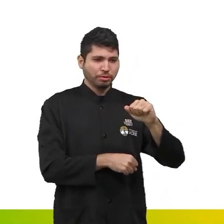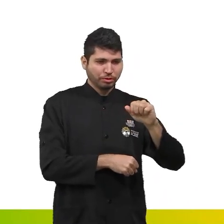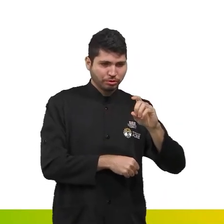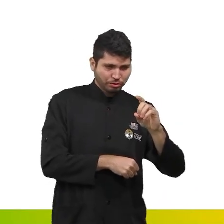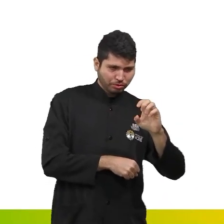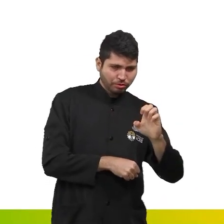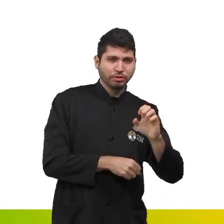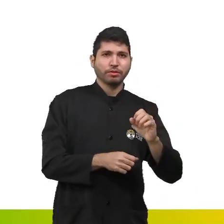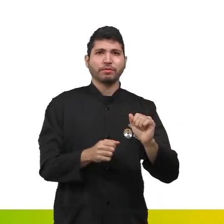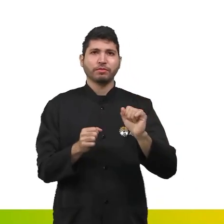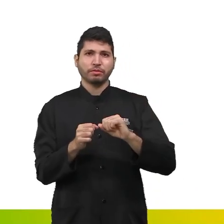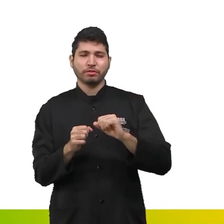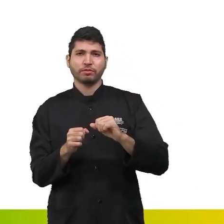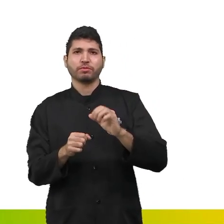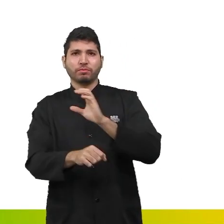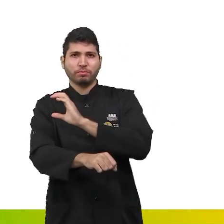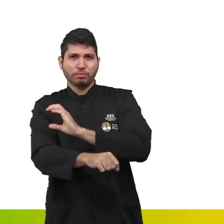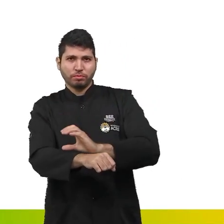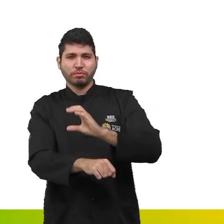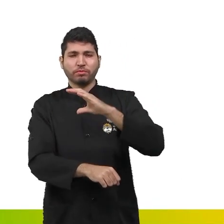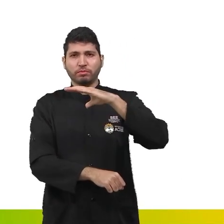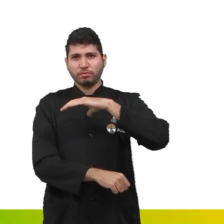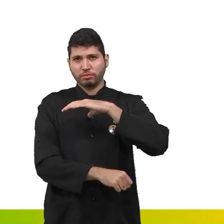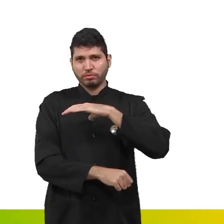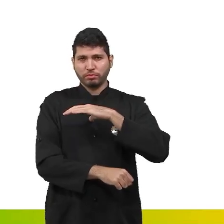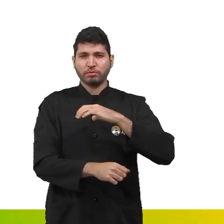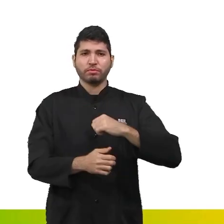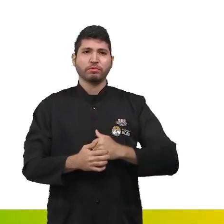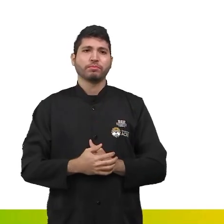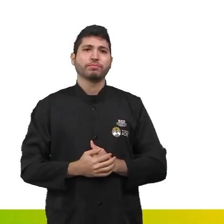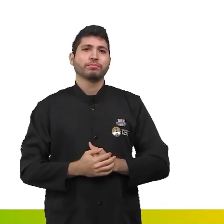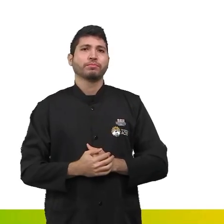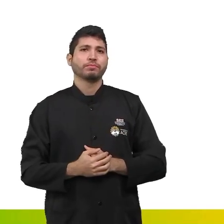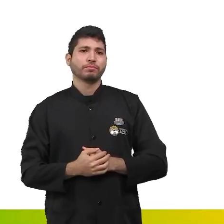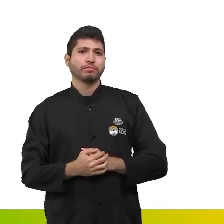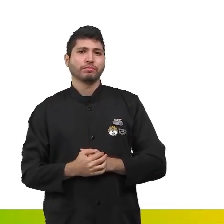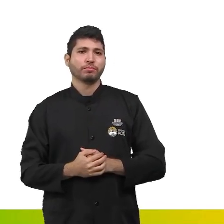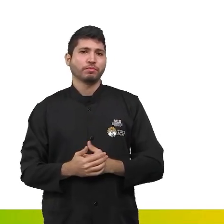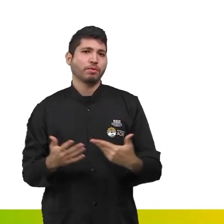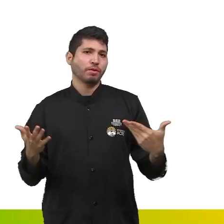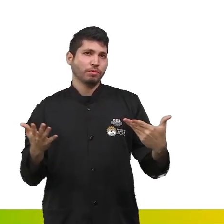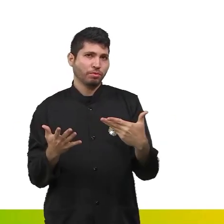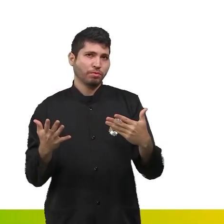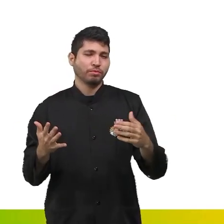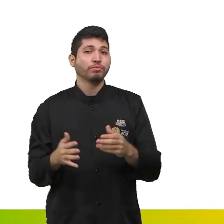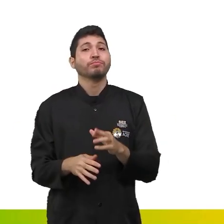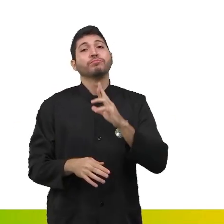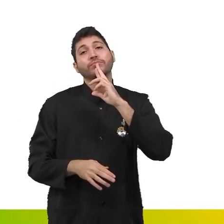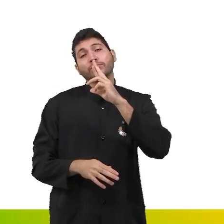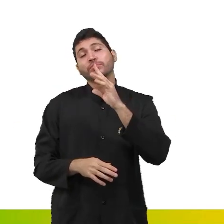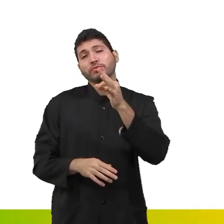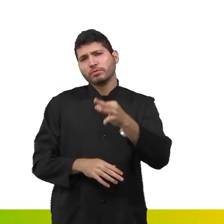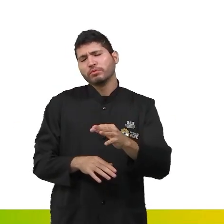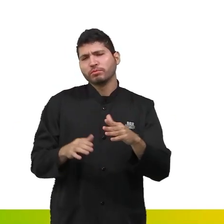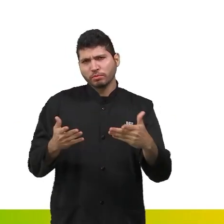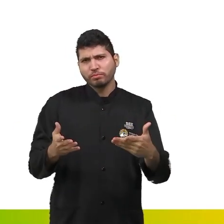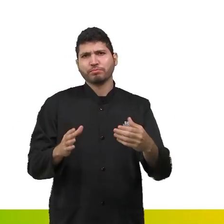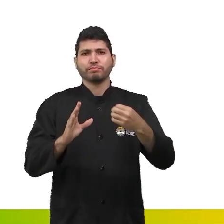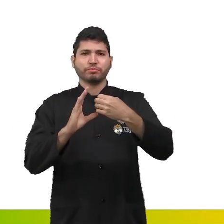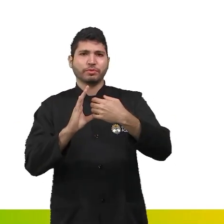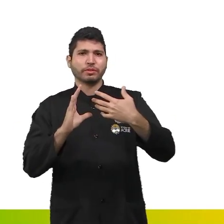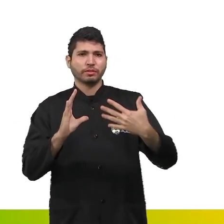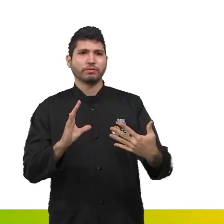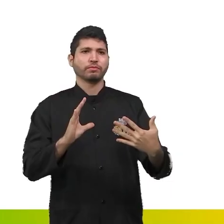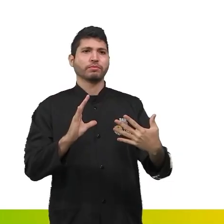urbanas. Com base nesse contexto, assinale a alternativa que melhor caracteriza